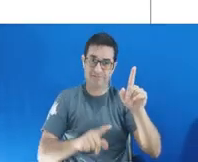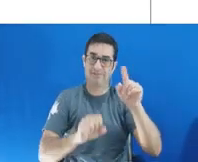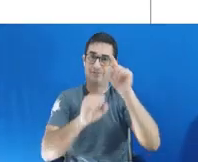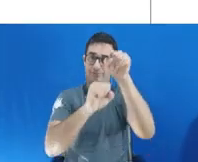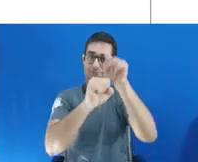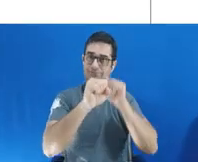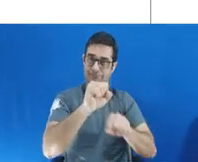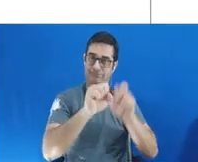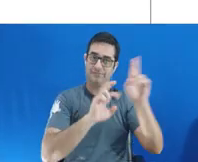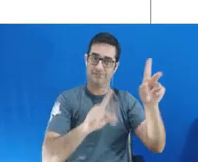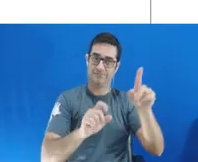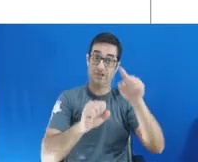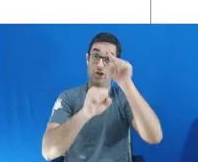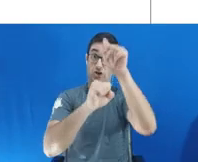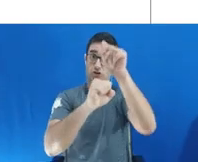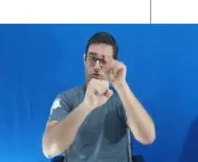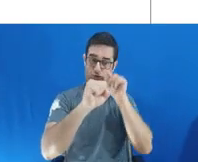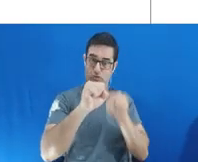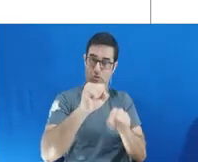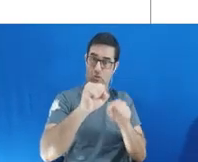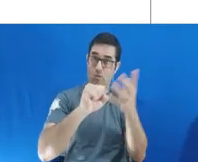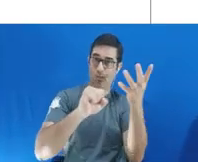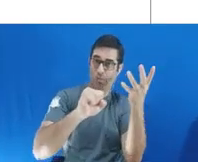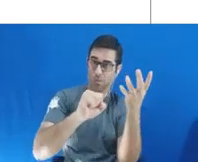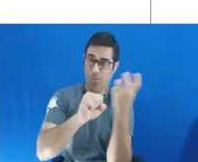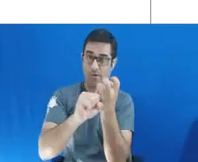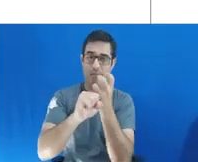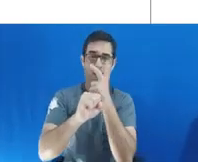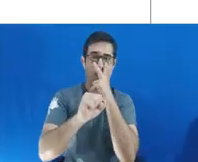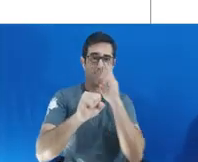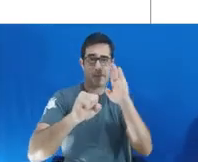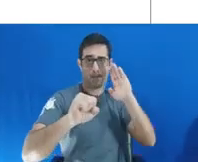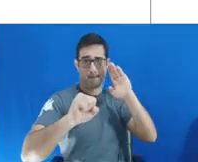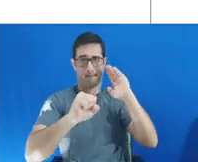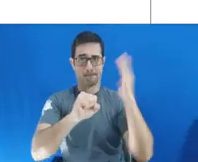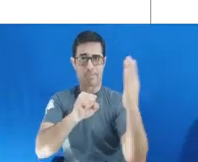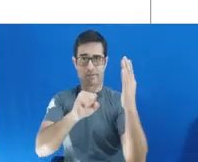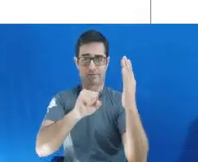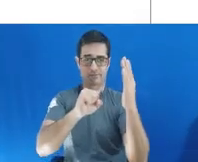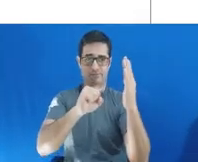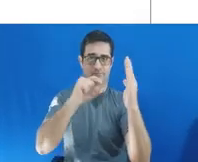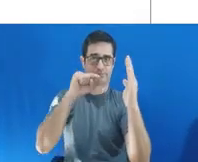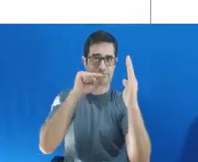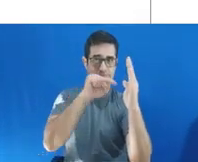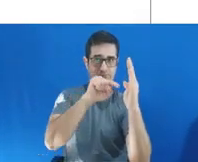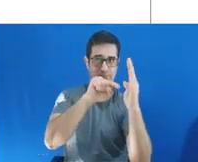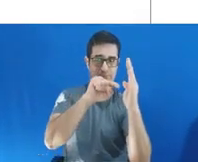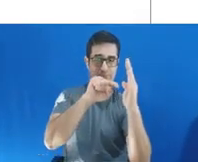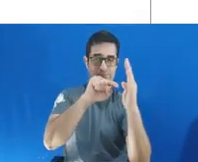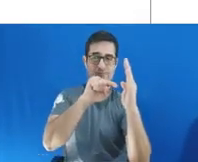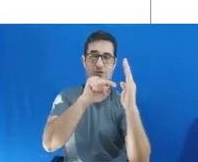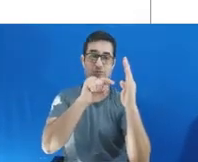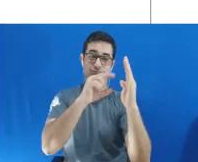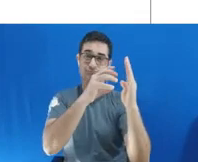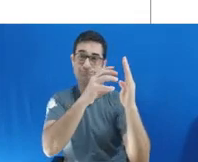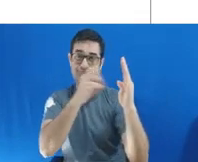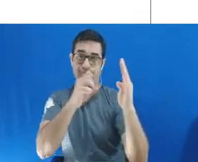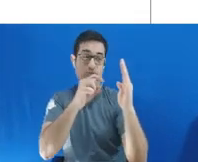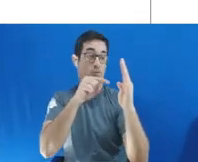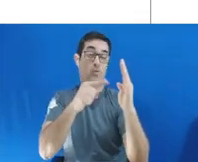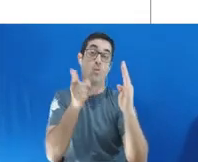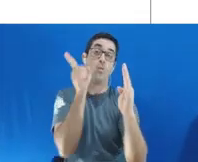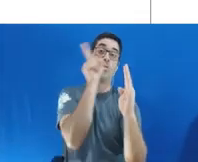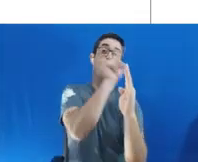aqui. É como se esses 2 elétrons fizessem uma blindagem, né? Eles estão